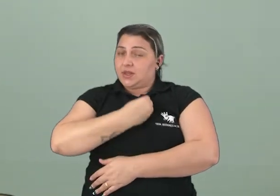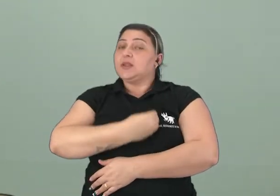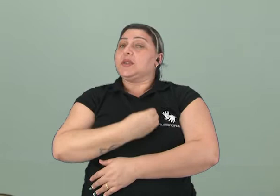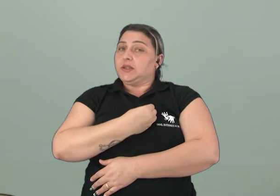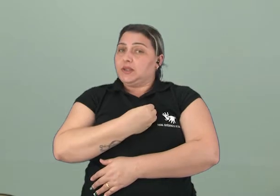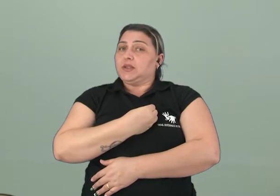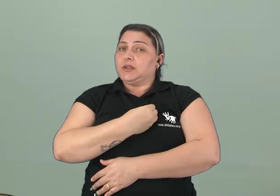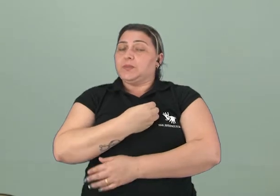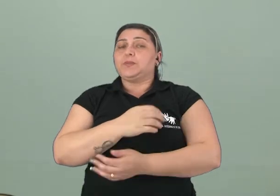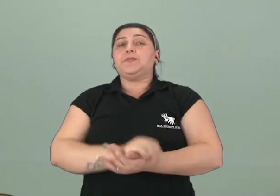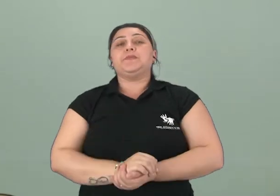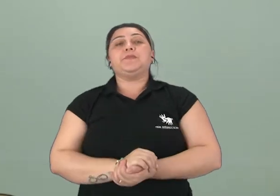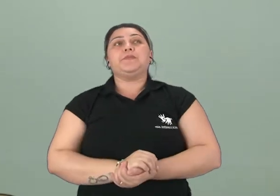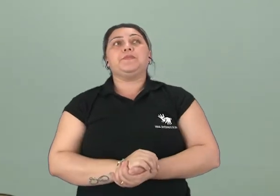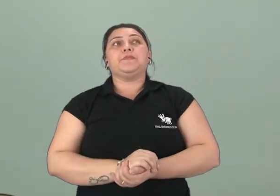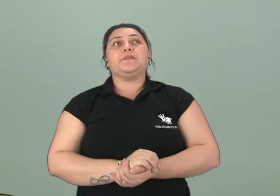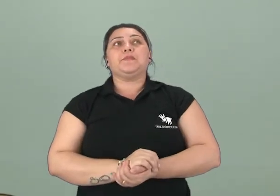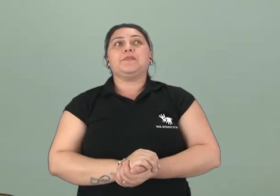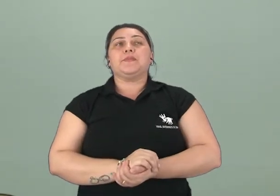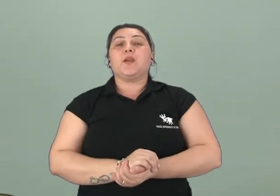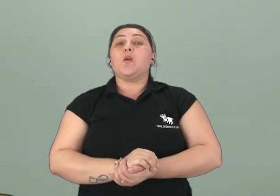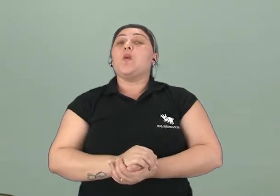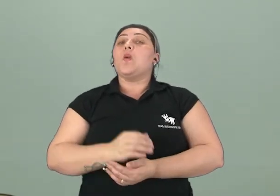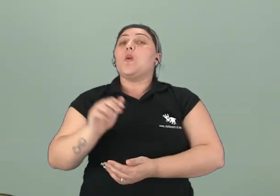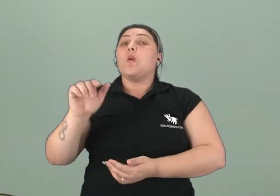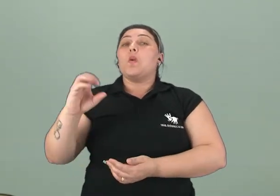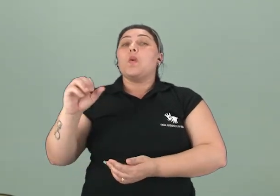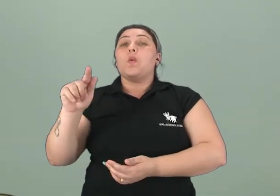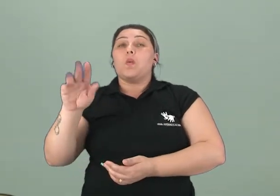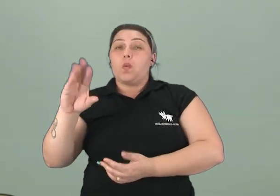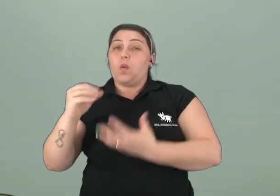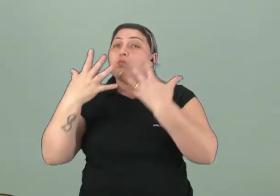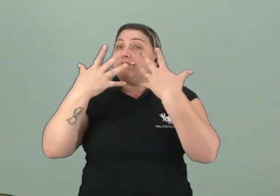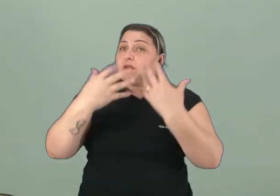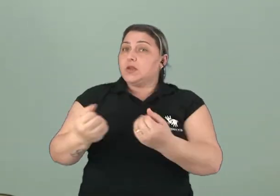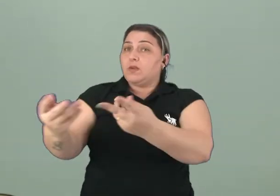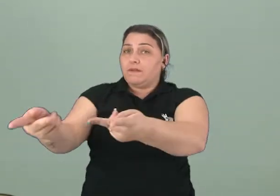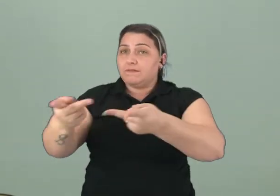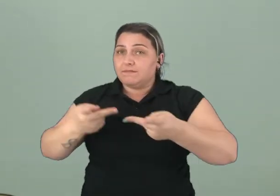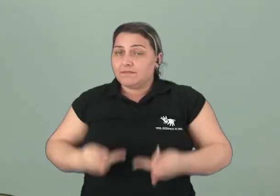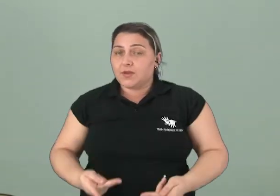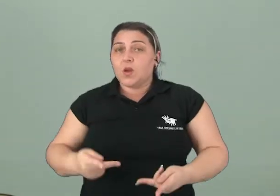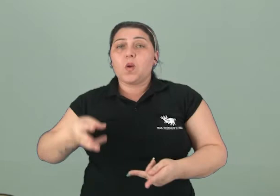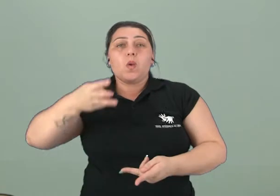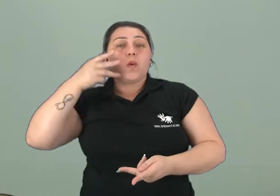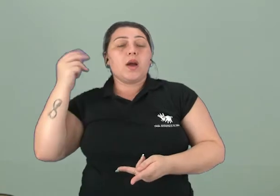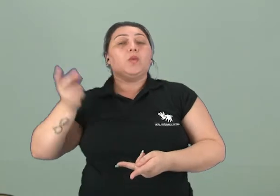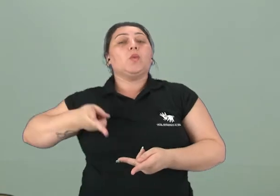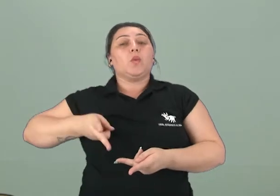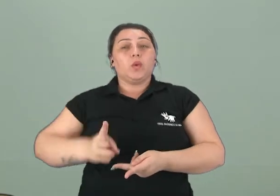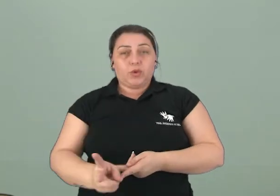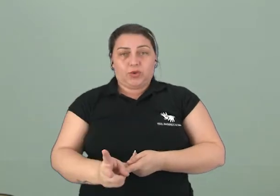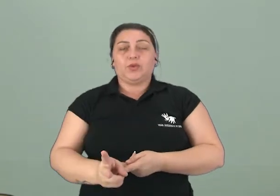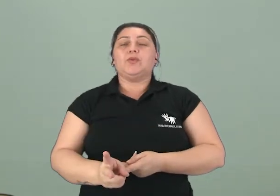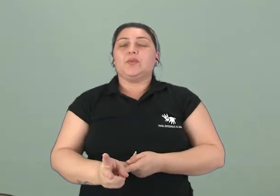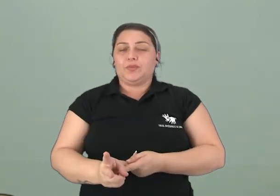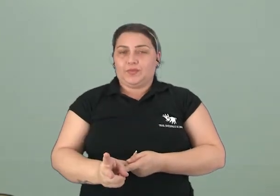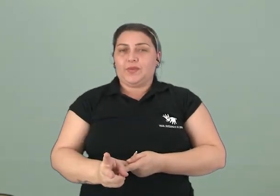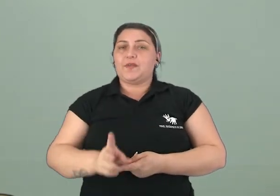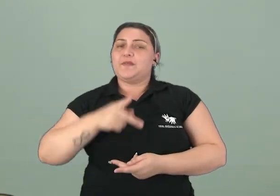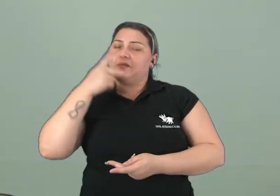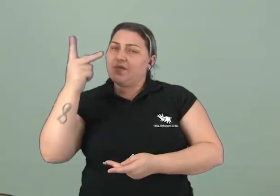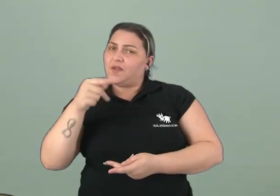criatura e quem vai de sido o ogro recebeu o gato continua a bajulação